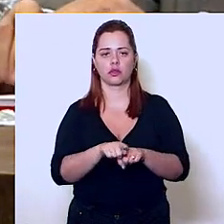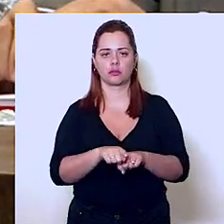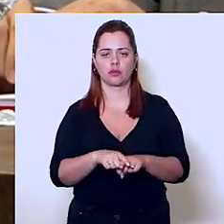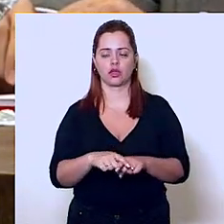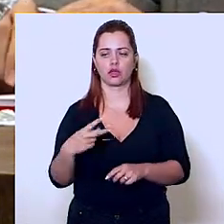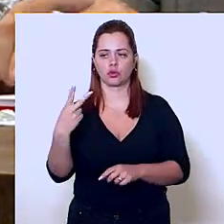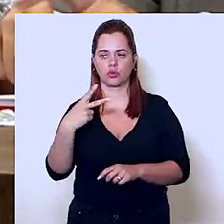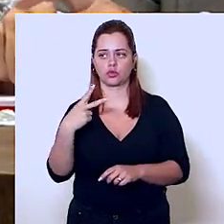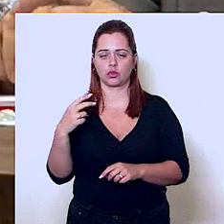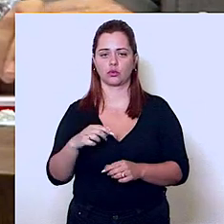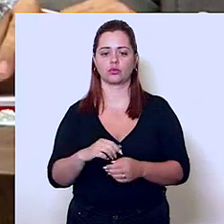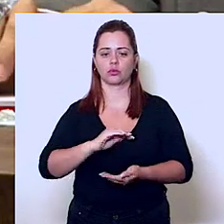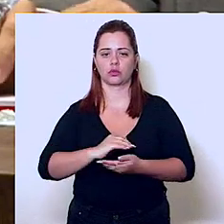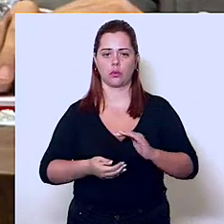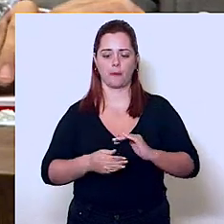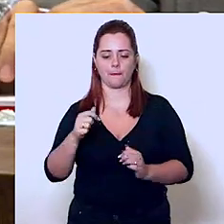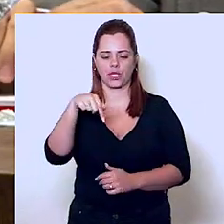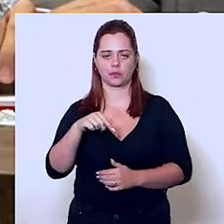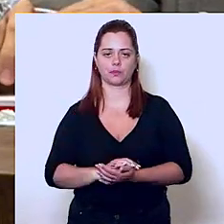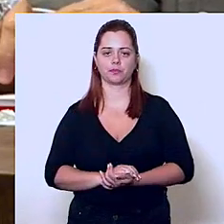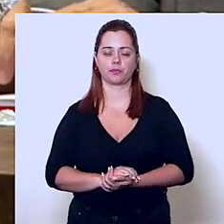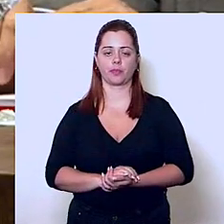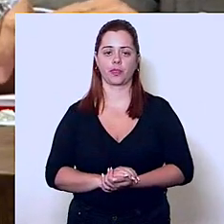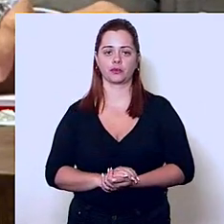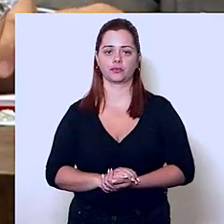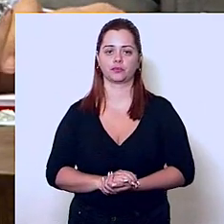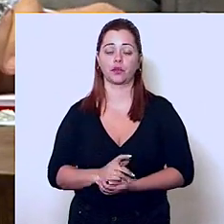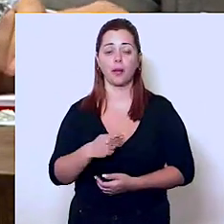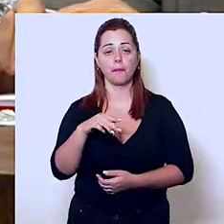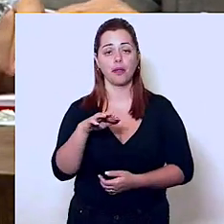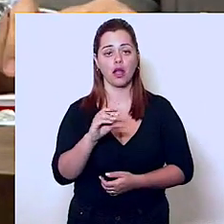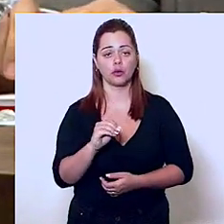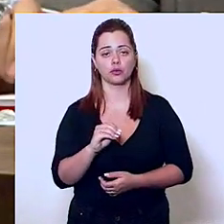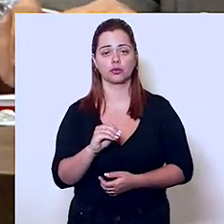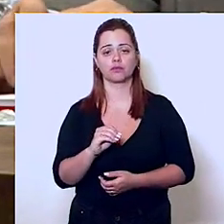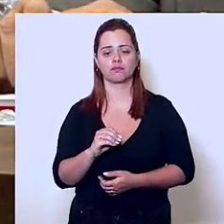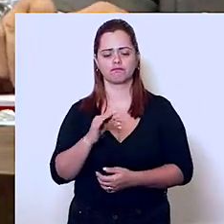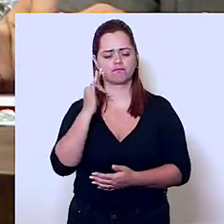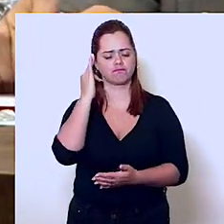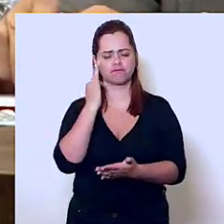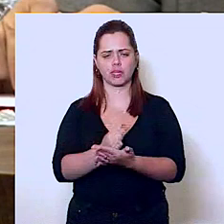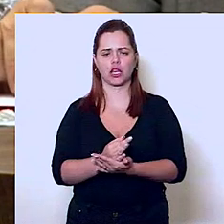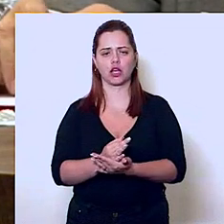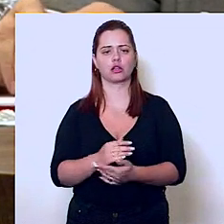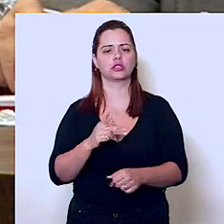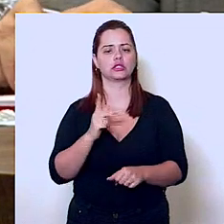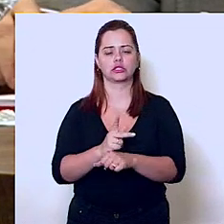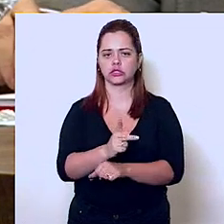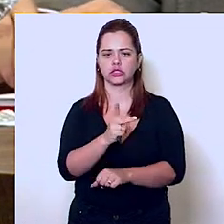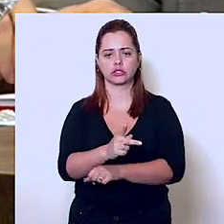desse prédio, o Paulo Tarso, fiel a essa visão que o Itamaraty tem de que